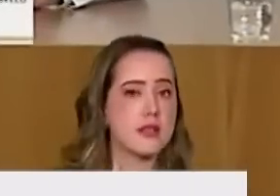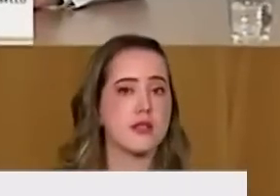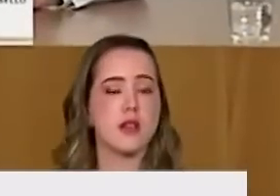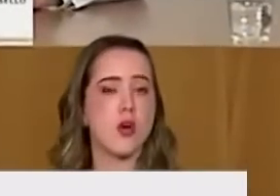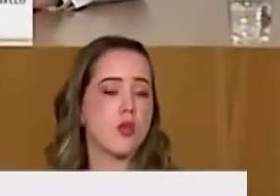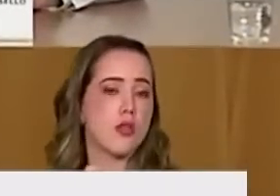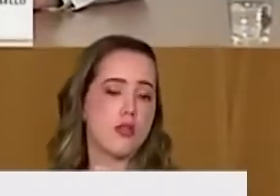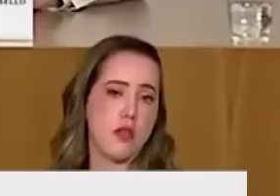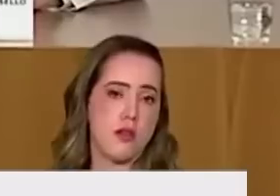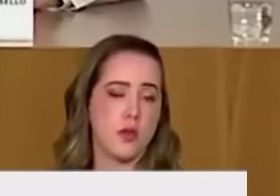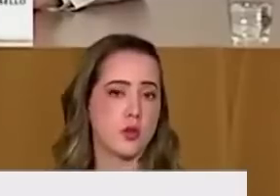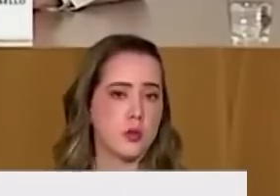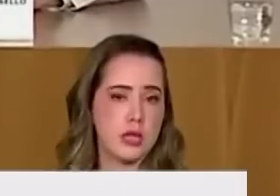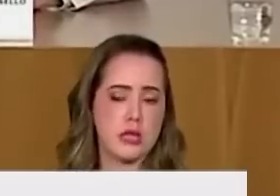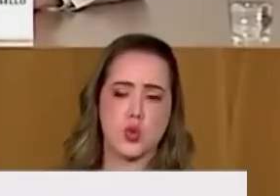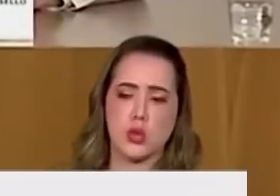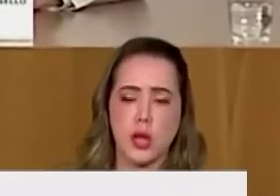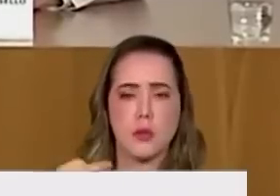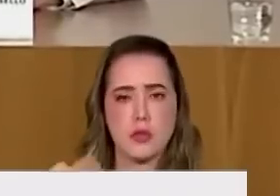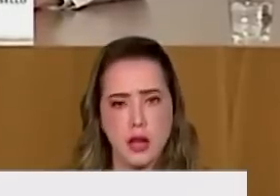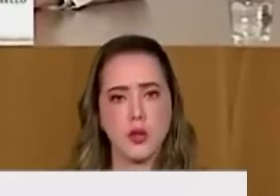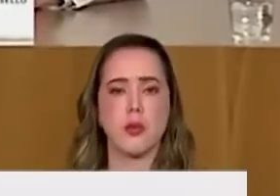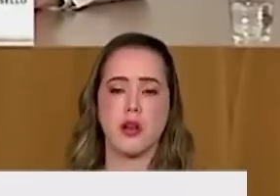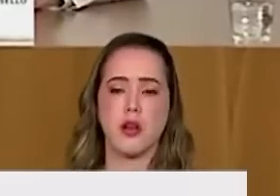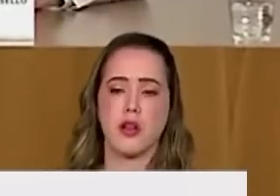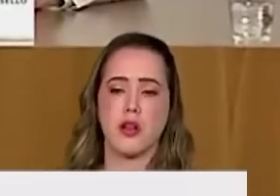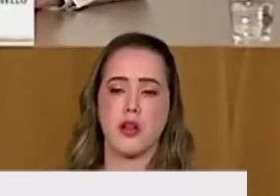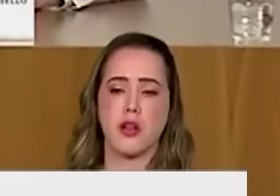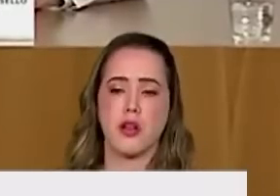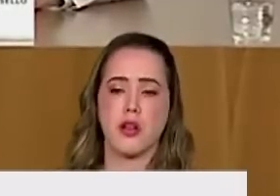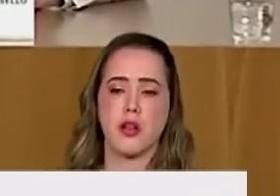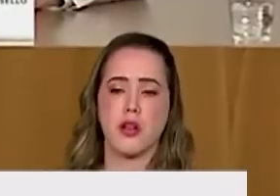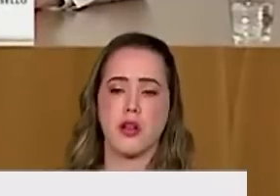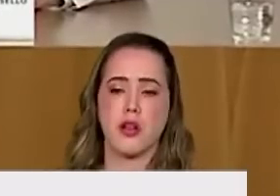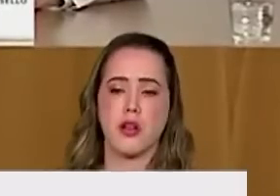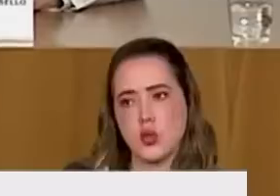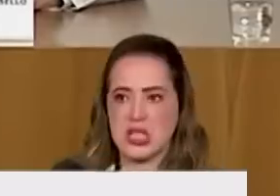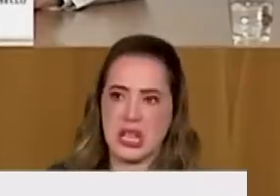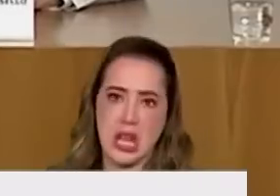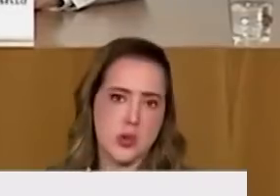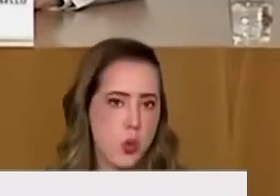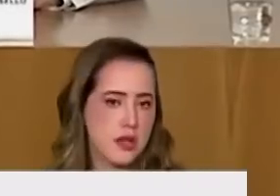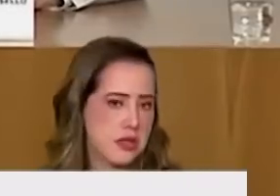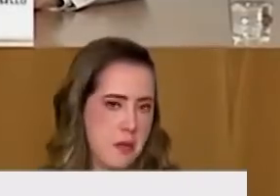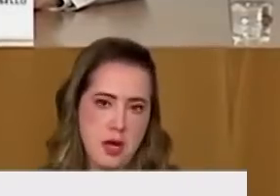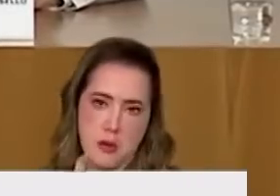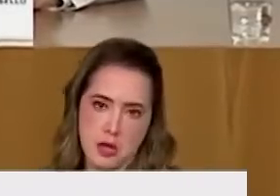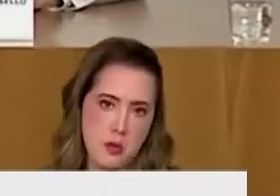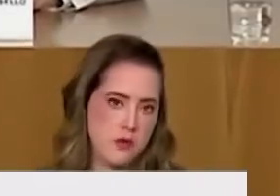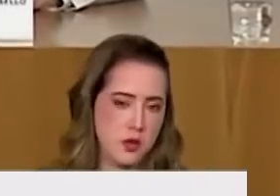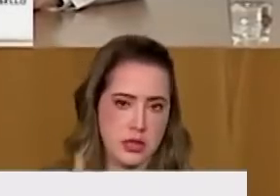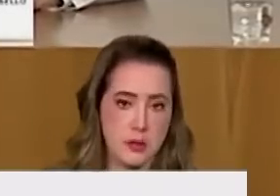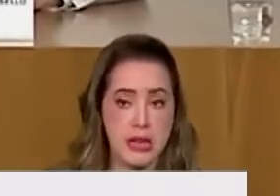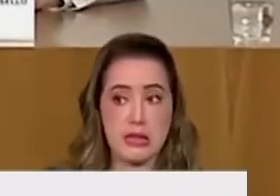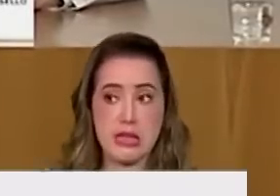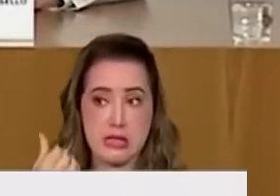Não, a gente sabe que ele tem um prazo para voltar a caminhar, tinha falado para a gente 3 ou 4 semanas para voltar a trabalhar e depois até